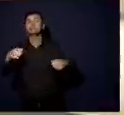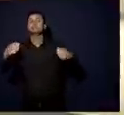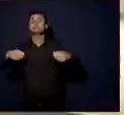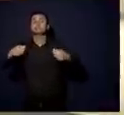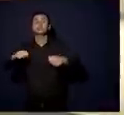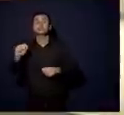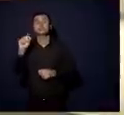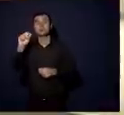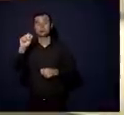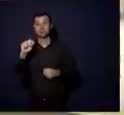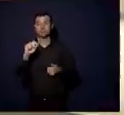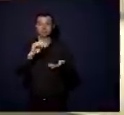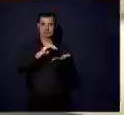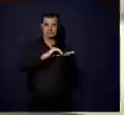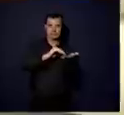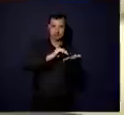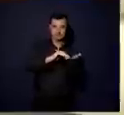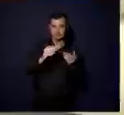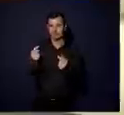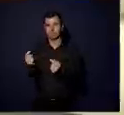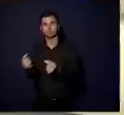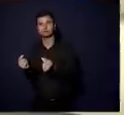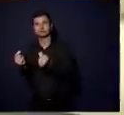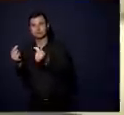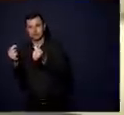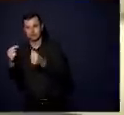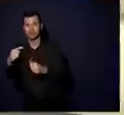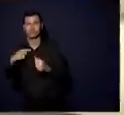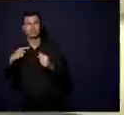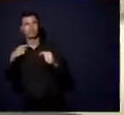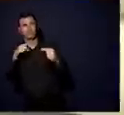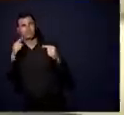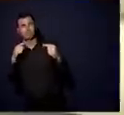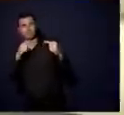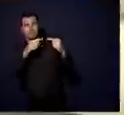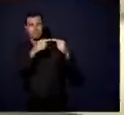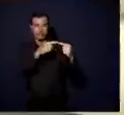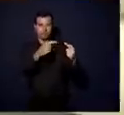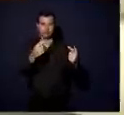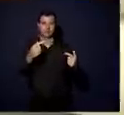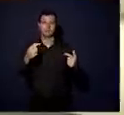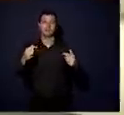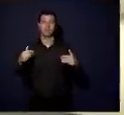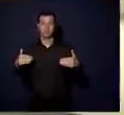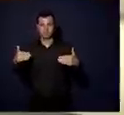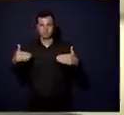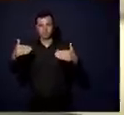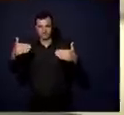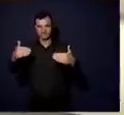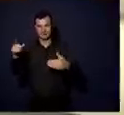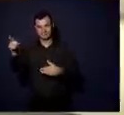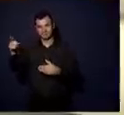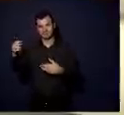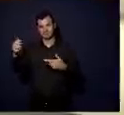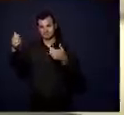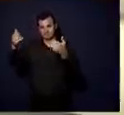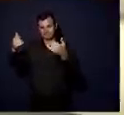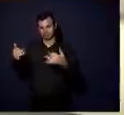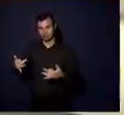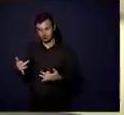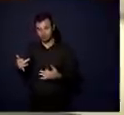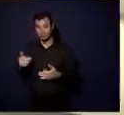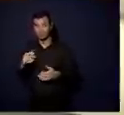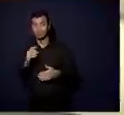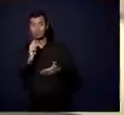com a execução do orçamento porque tem meta de primário o ministro da Fazenda já falou diversas vezes que quer que o